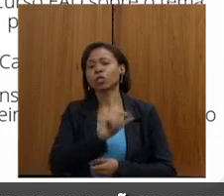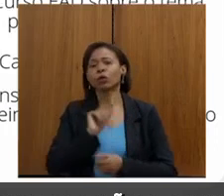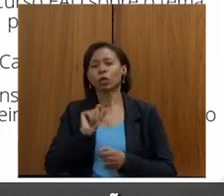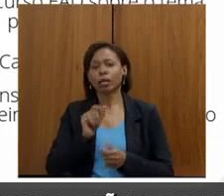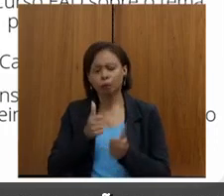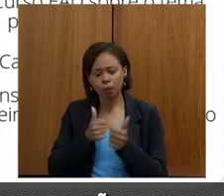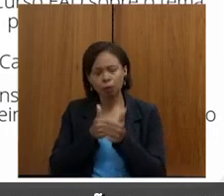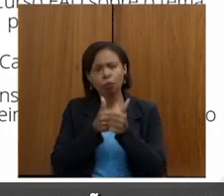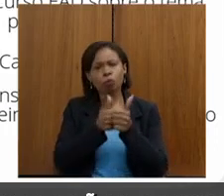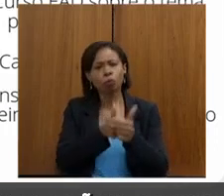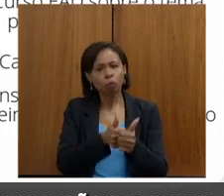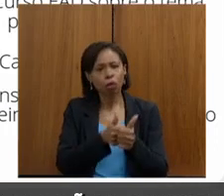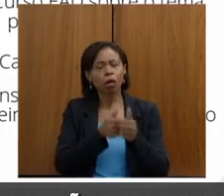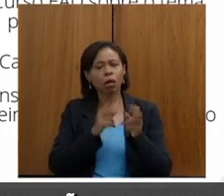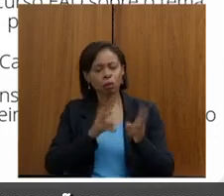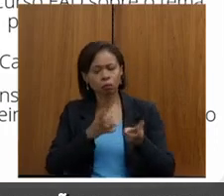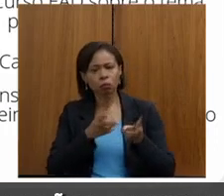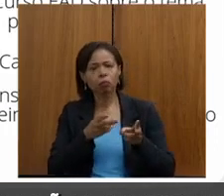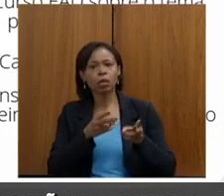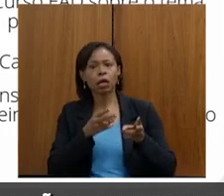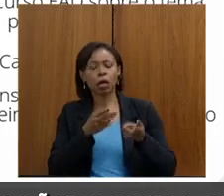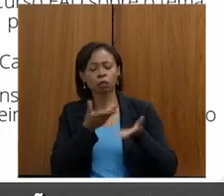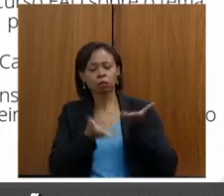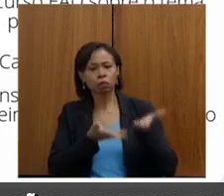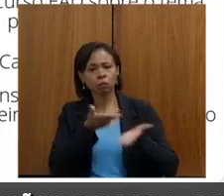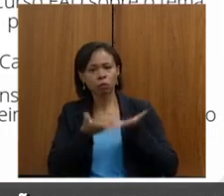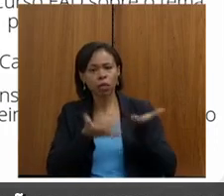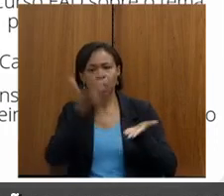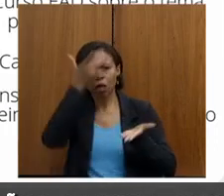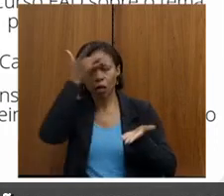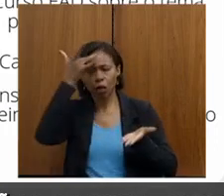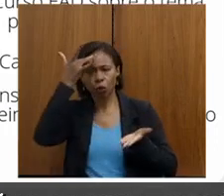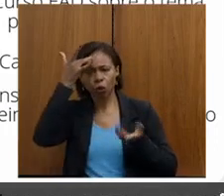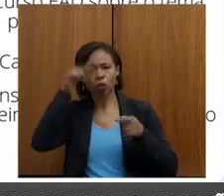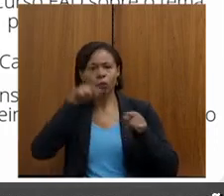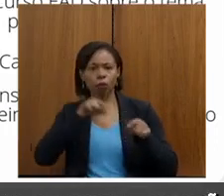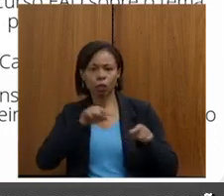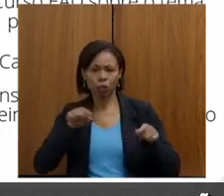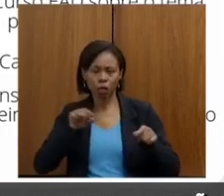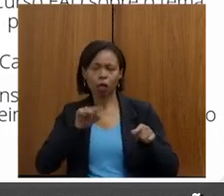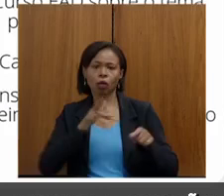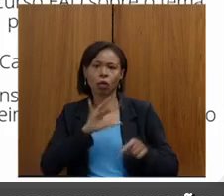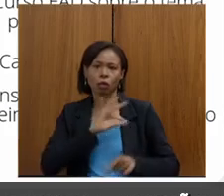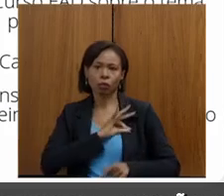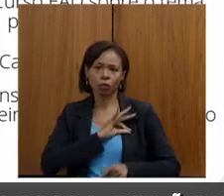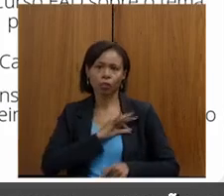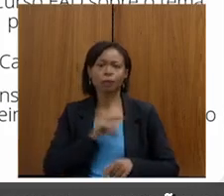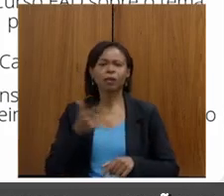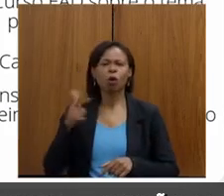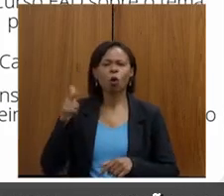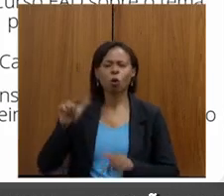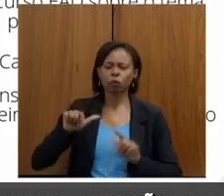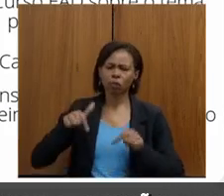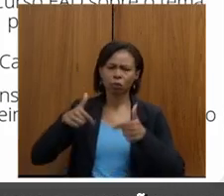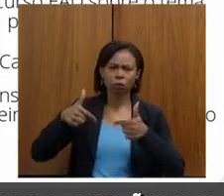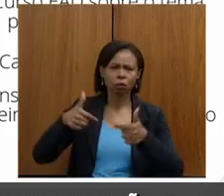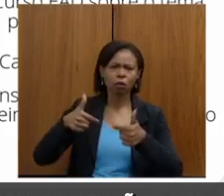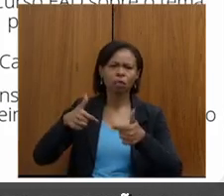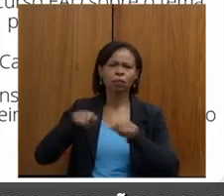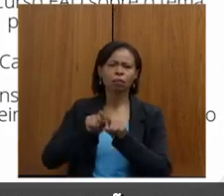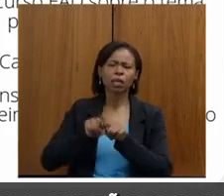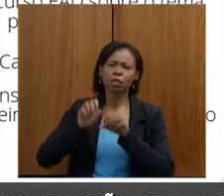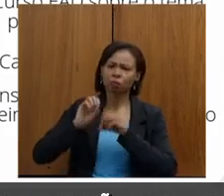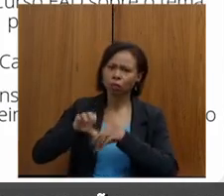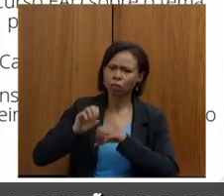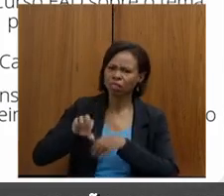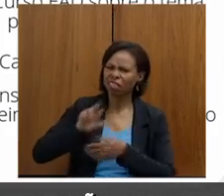acompanhar né a nossa saúde mental da Nossa tropa ainda e várias outras ações como ações de educação